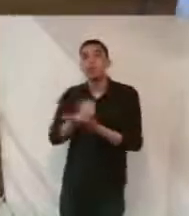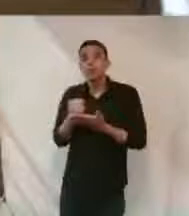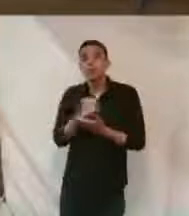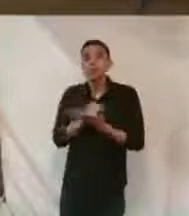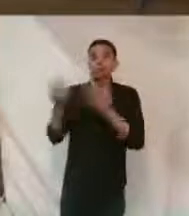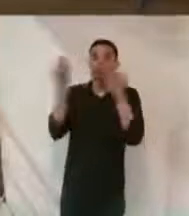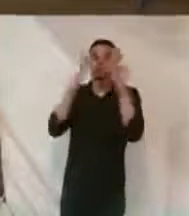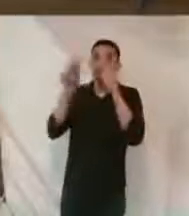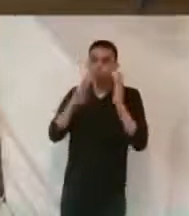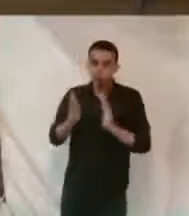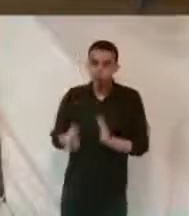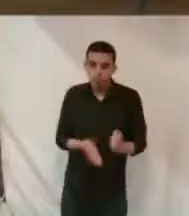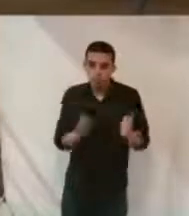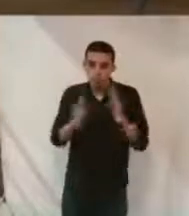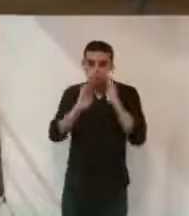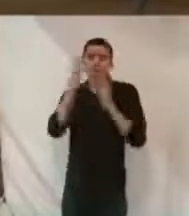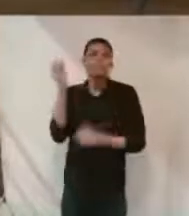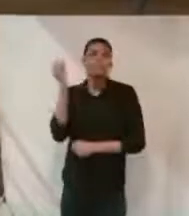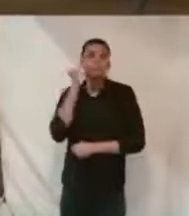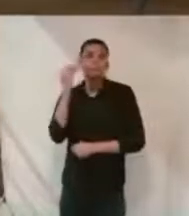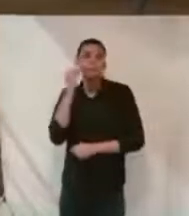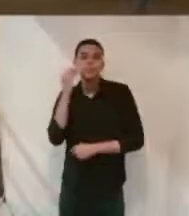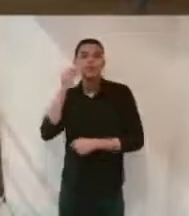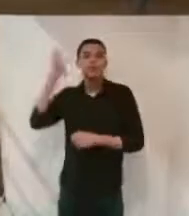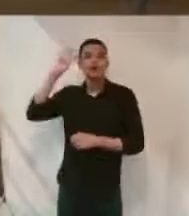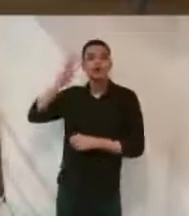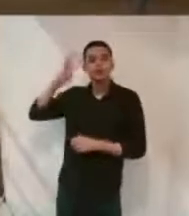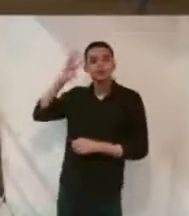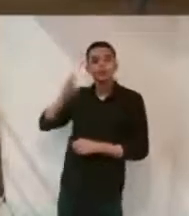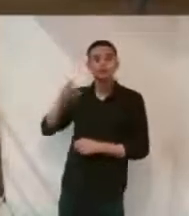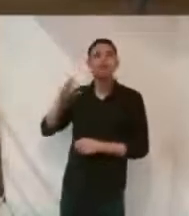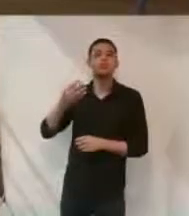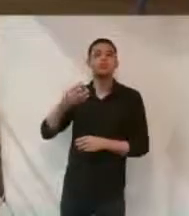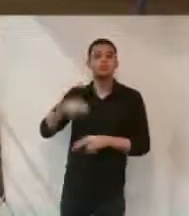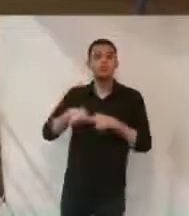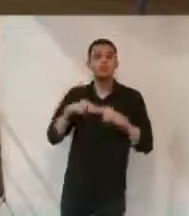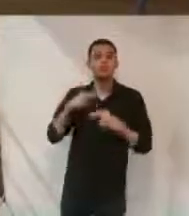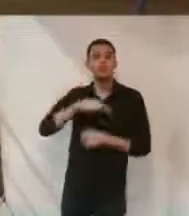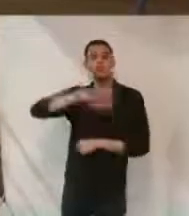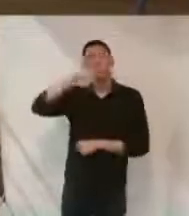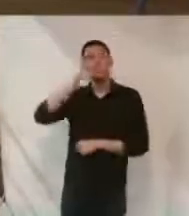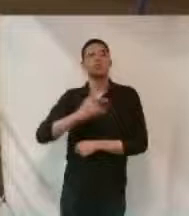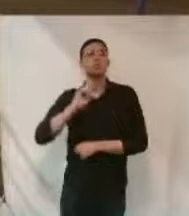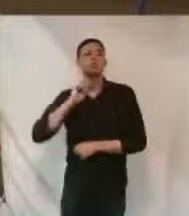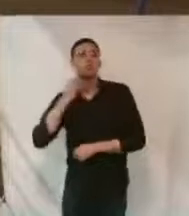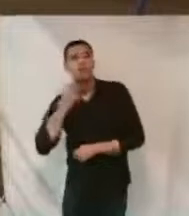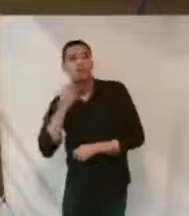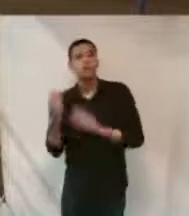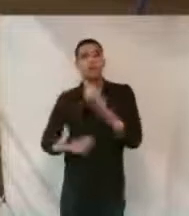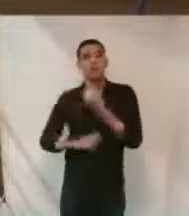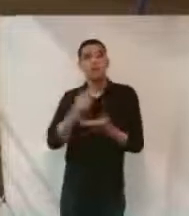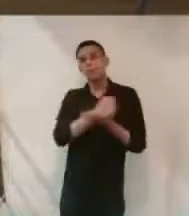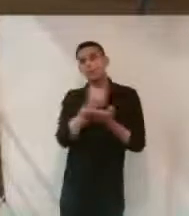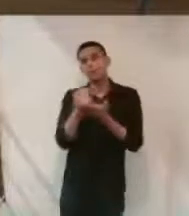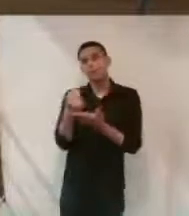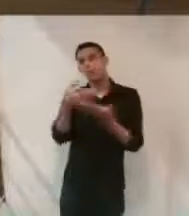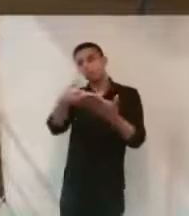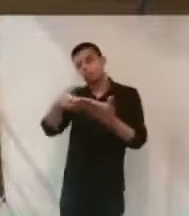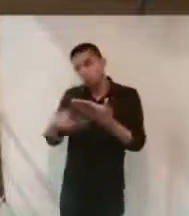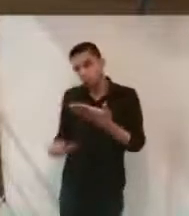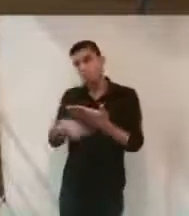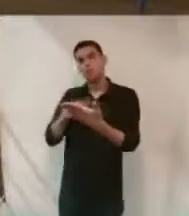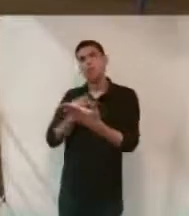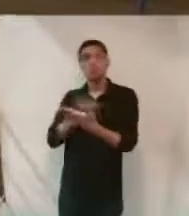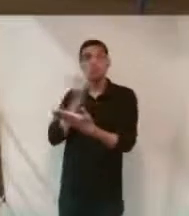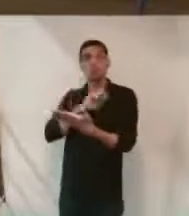ser encerrado pela questão ambiental, pela questão do ser humano que ali está posto em situação degradável, e mais ainda, por uma questão